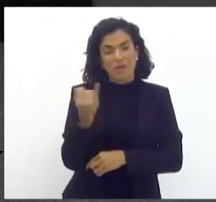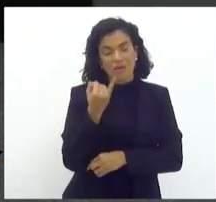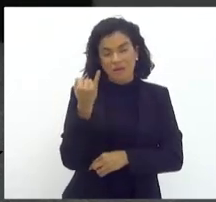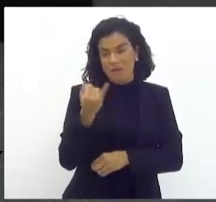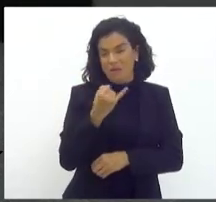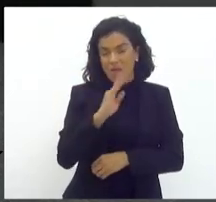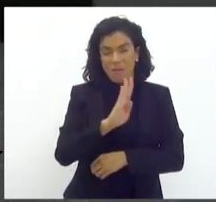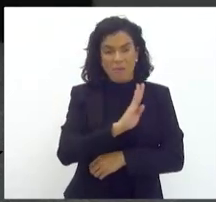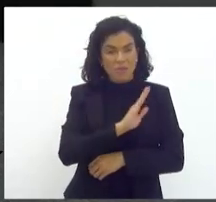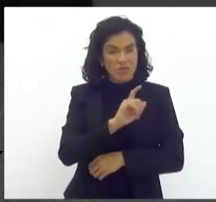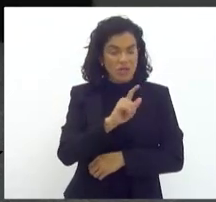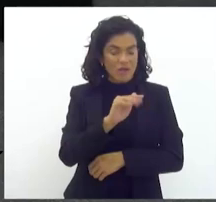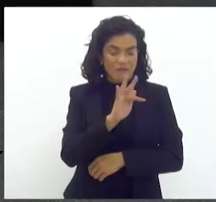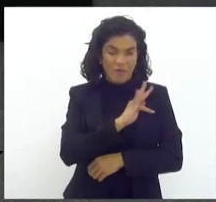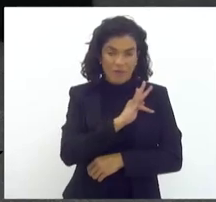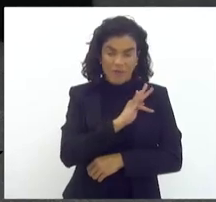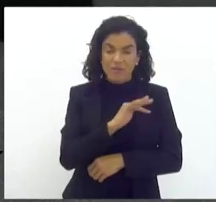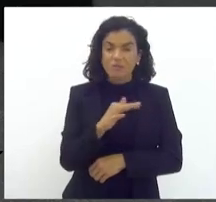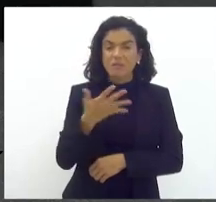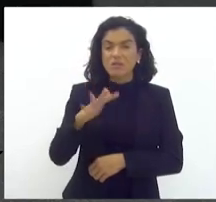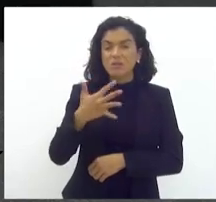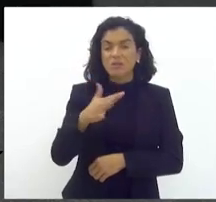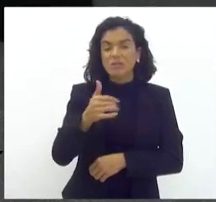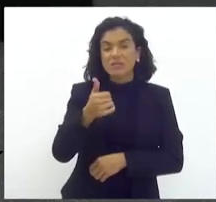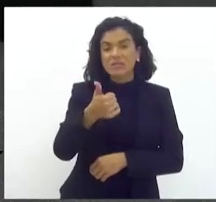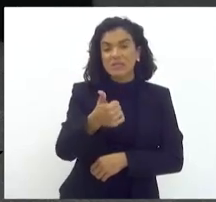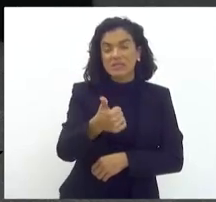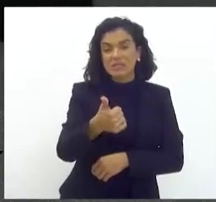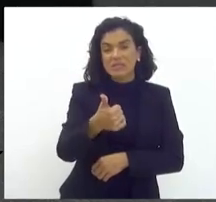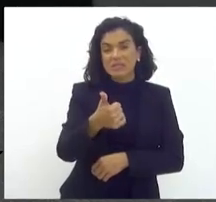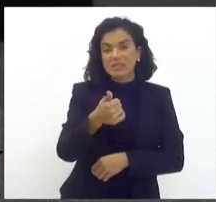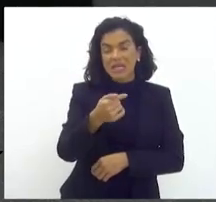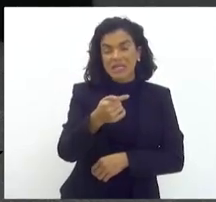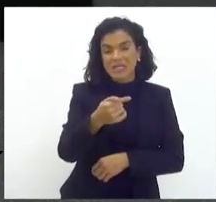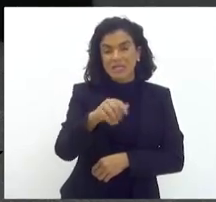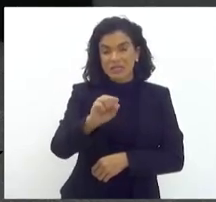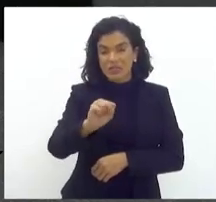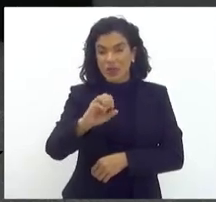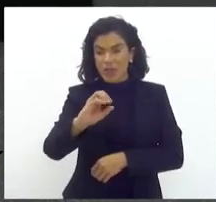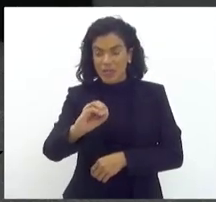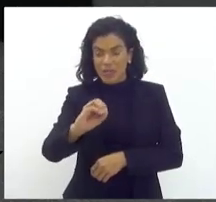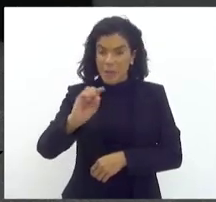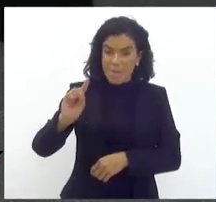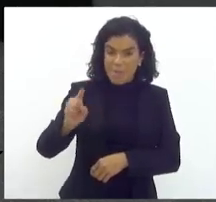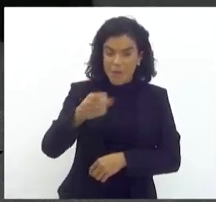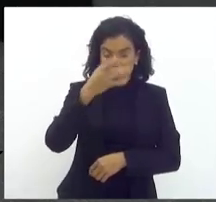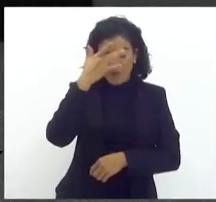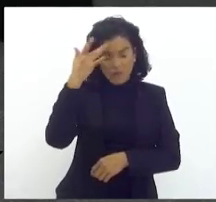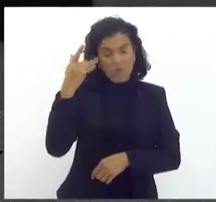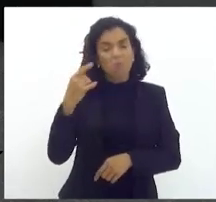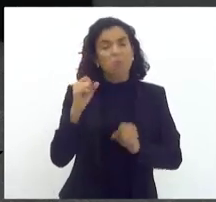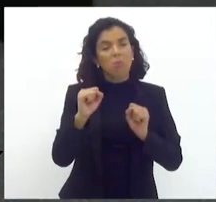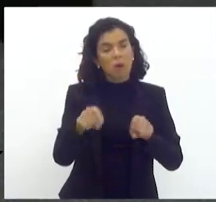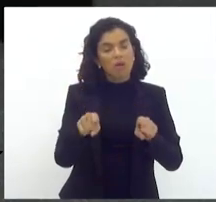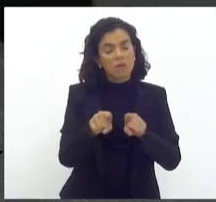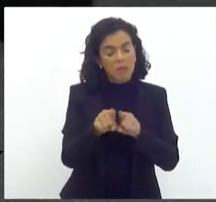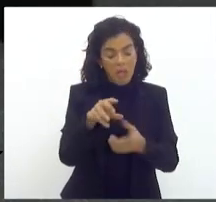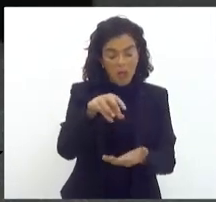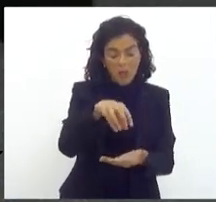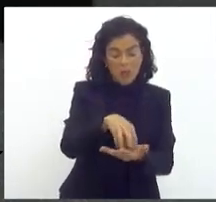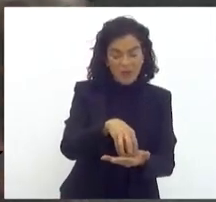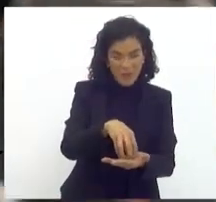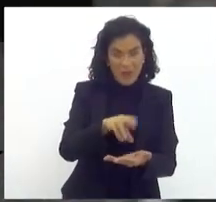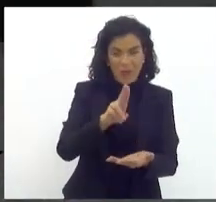baixada com uma população de mais ou menos 780 mil pessoas e ela pode Inclusive essa unidade